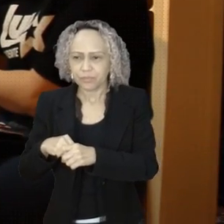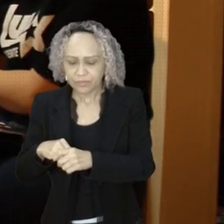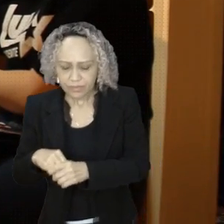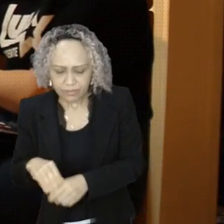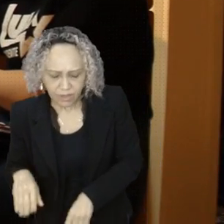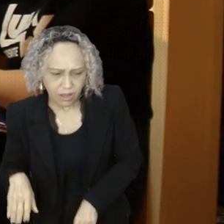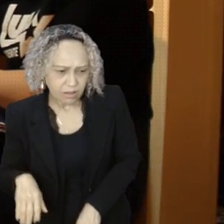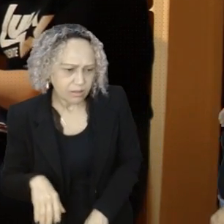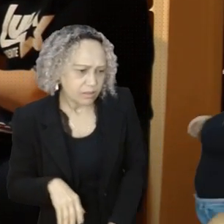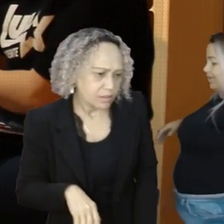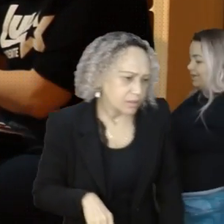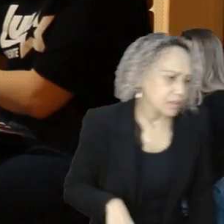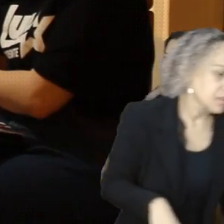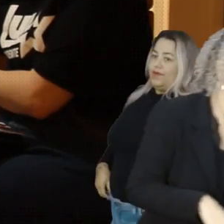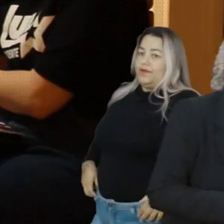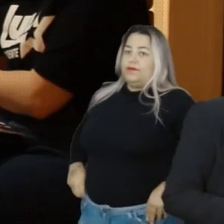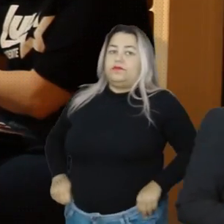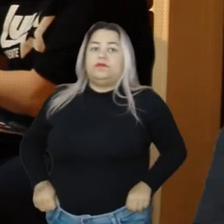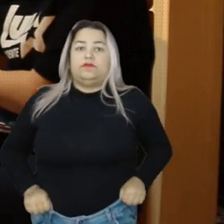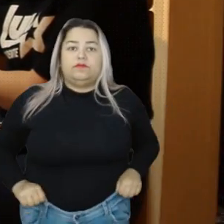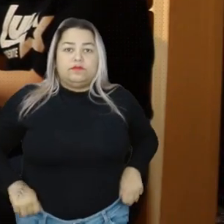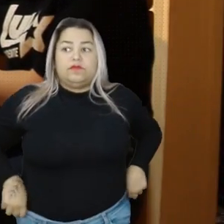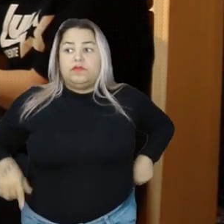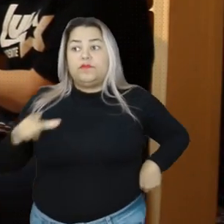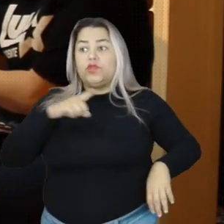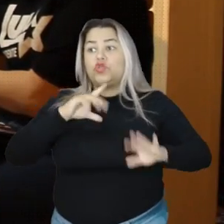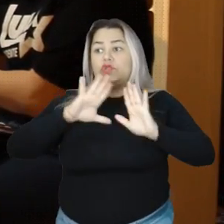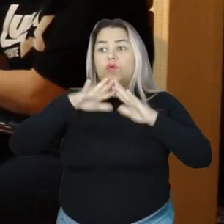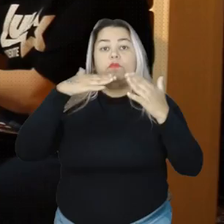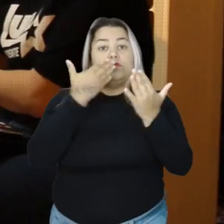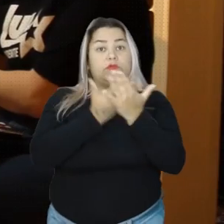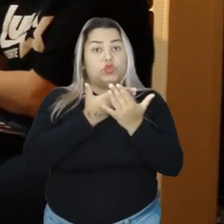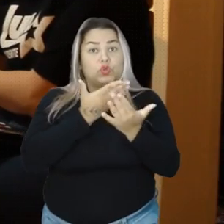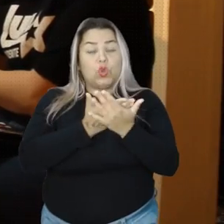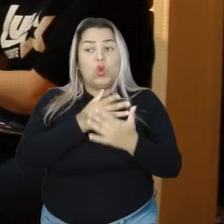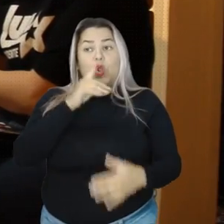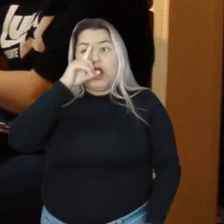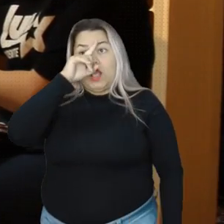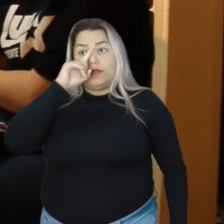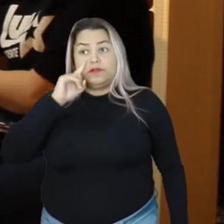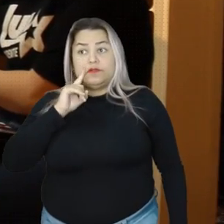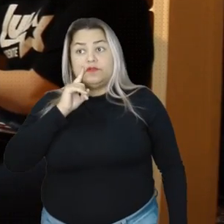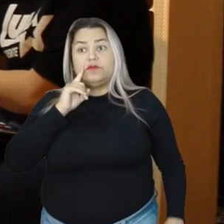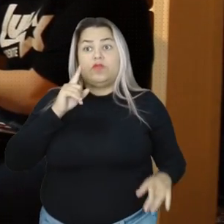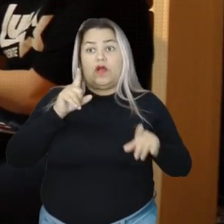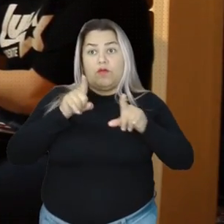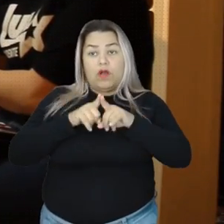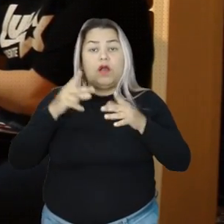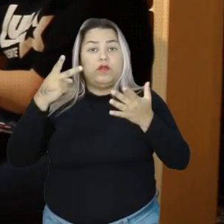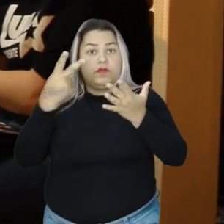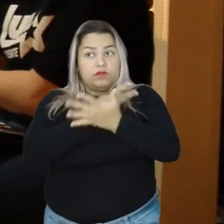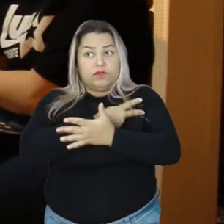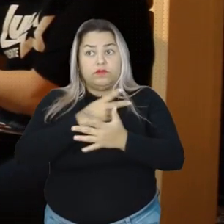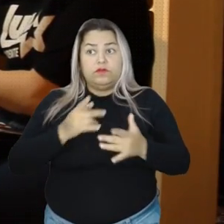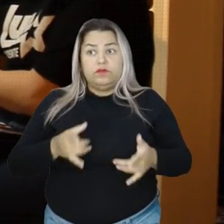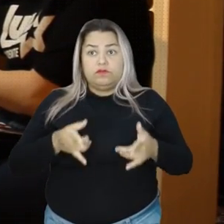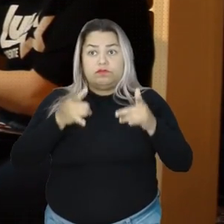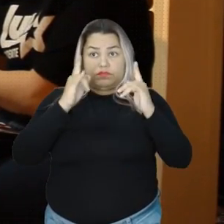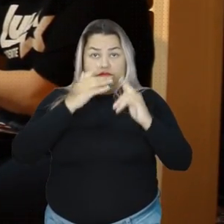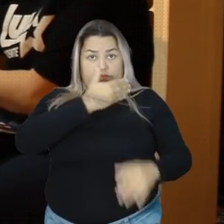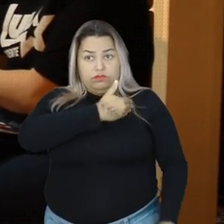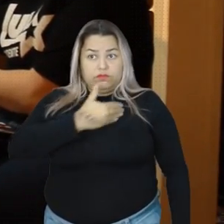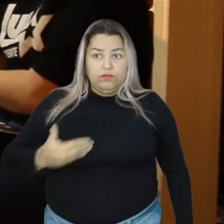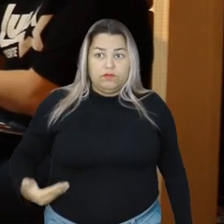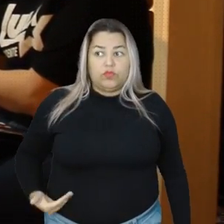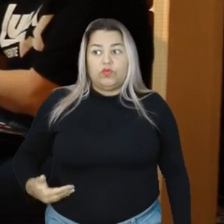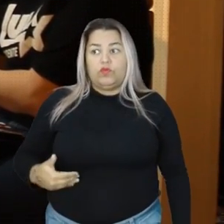uma forma de ter uma escola gratuita de segundo grau funcionando num prédio público daquele colégio